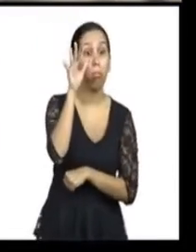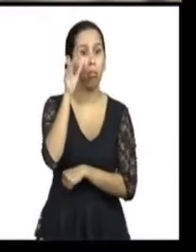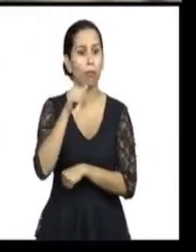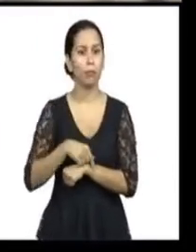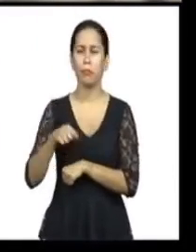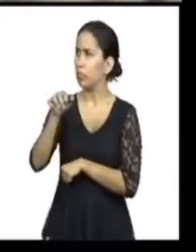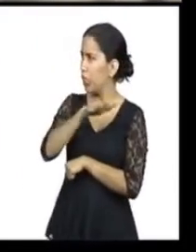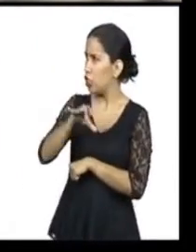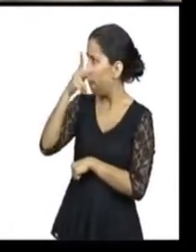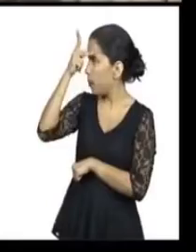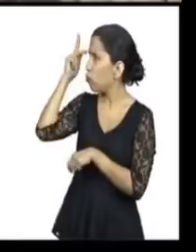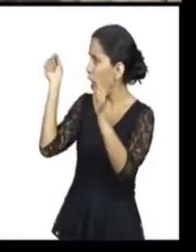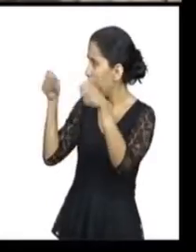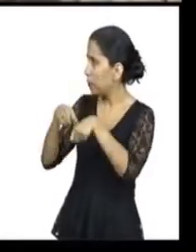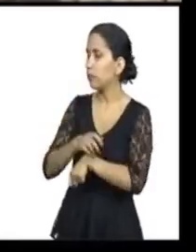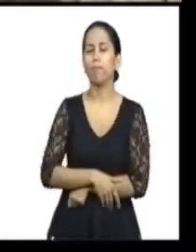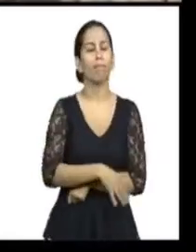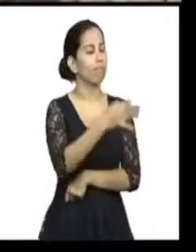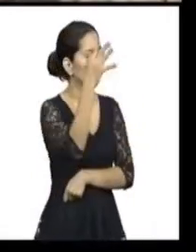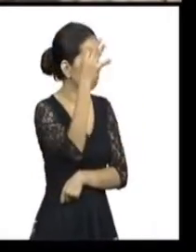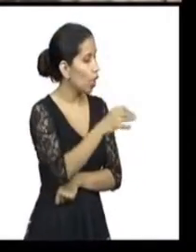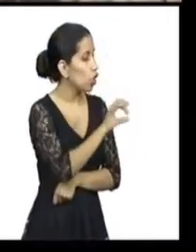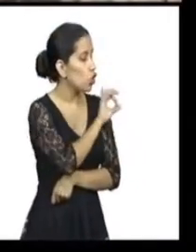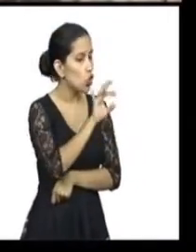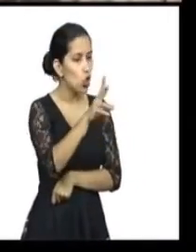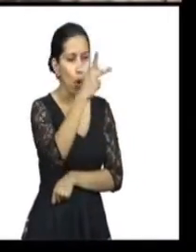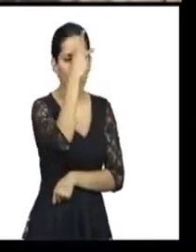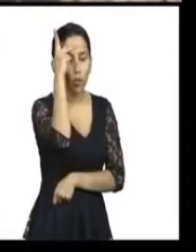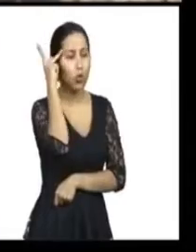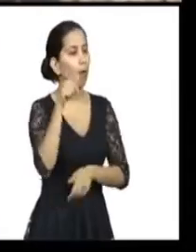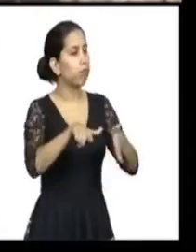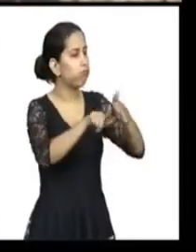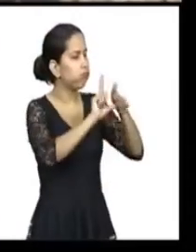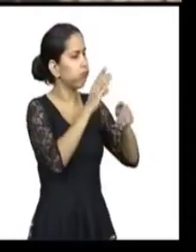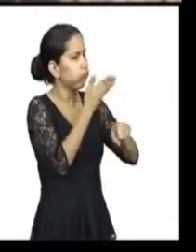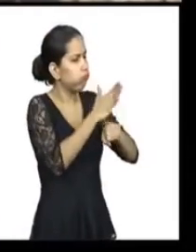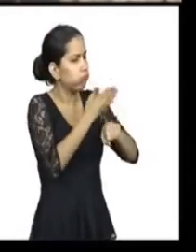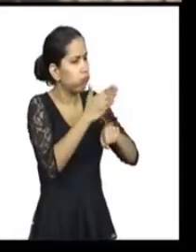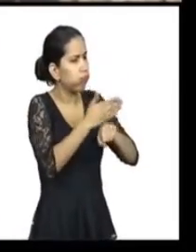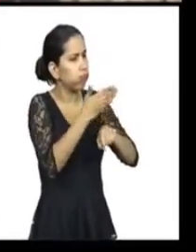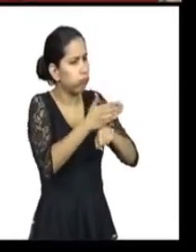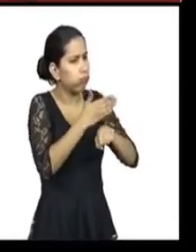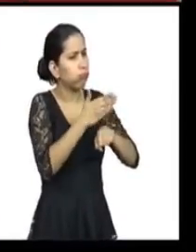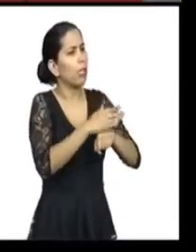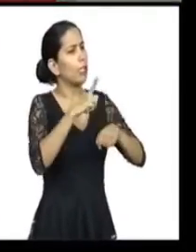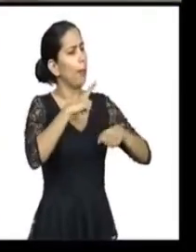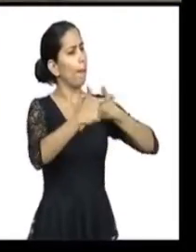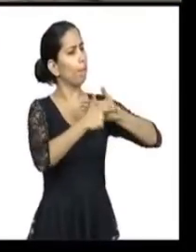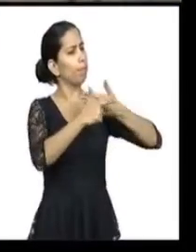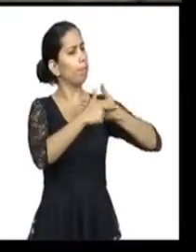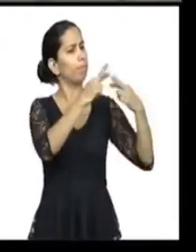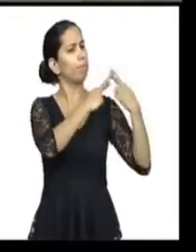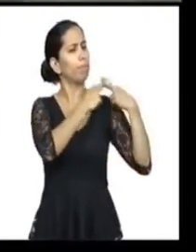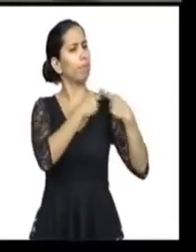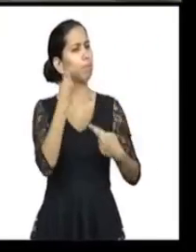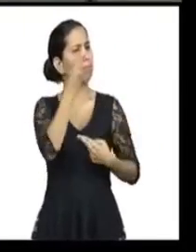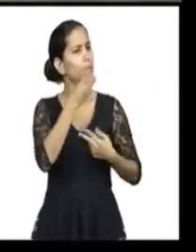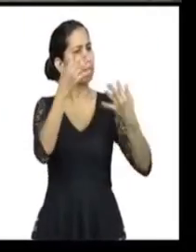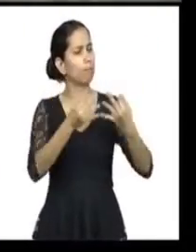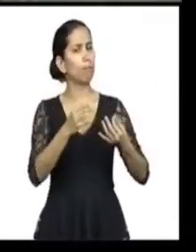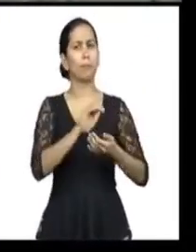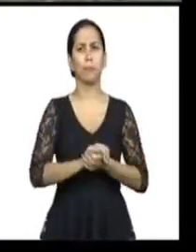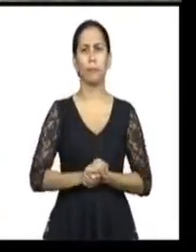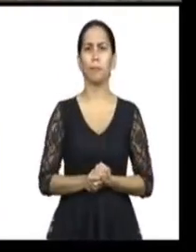só profissionais capacitados. Exatamente. A pessoa deve ser treinada e qualificada para essa função. O plano de